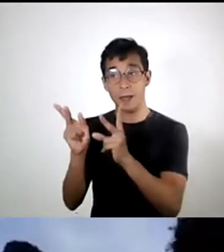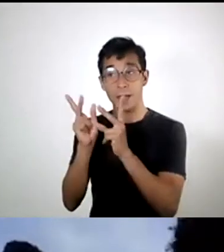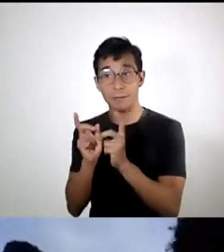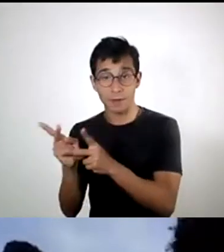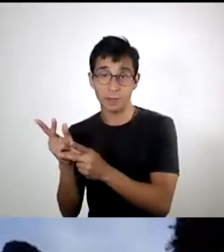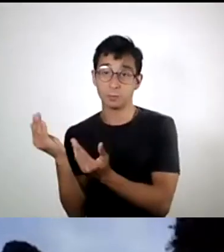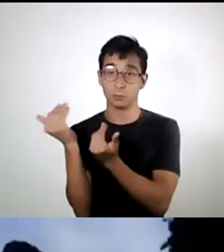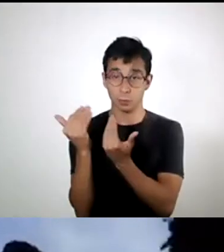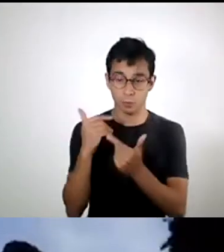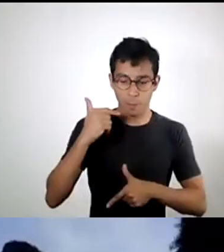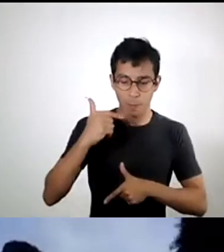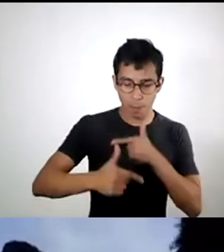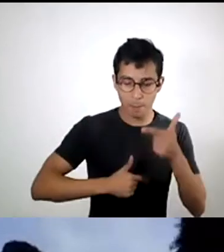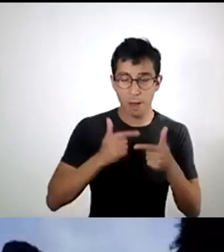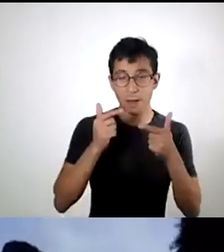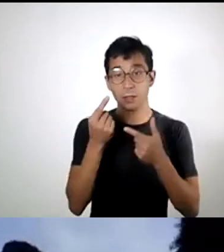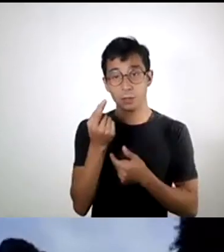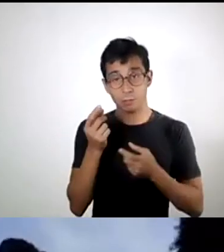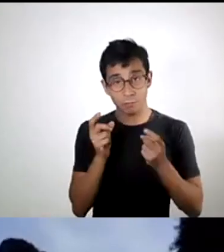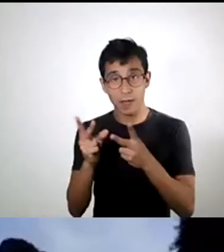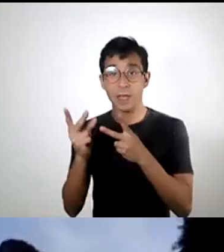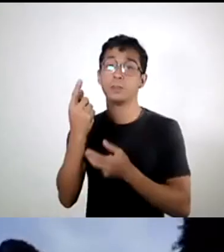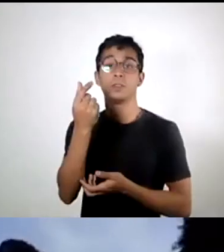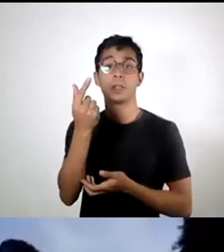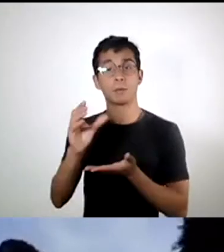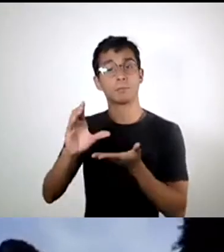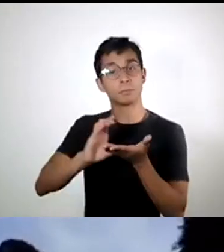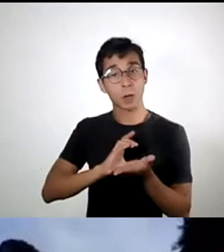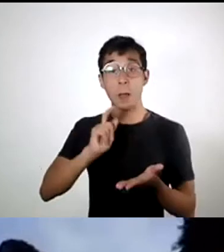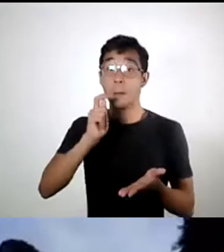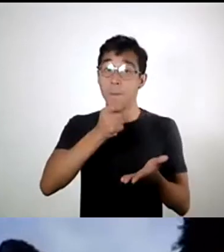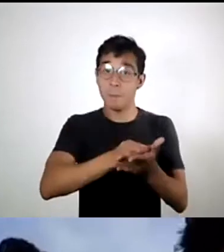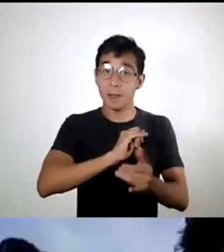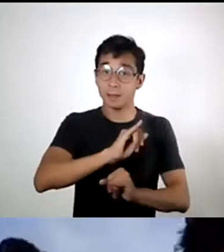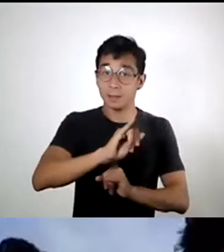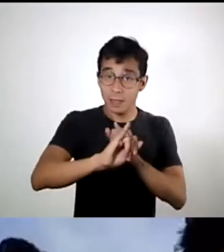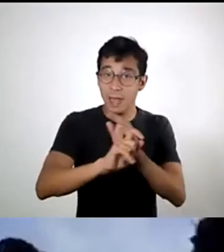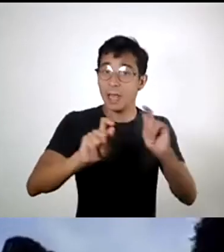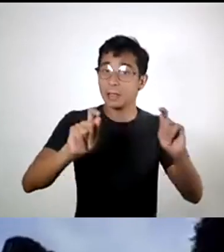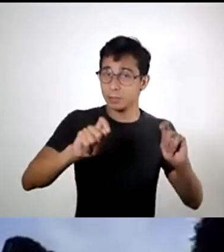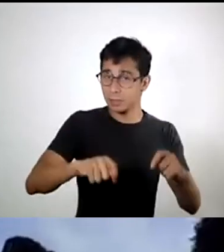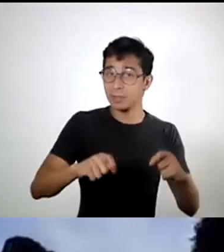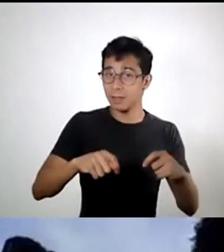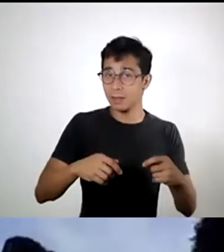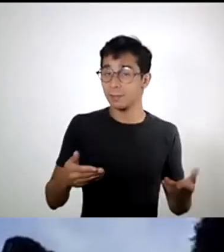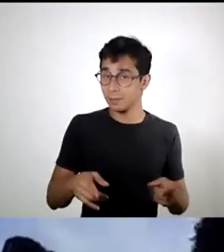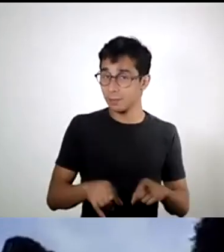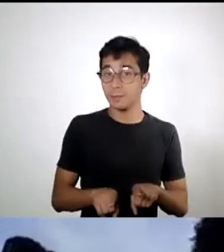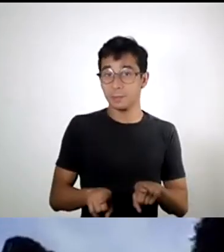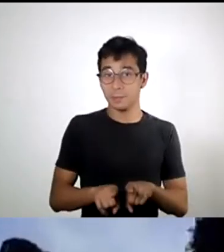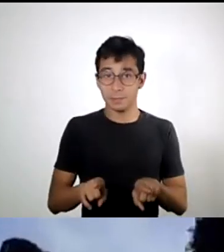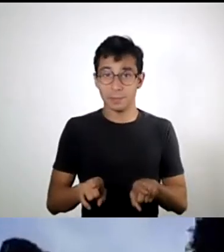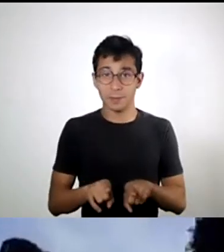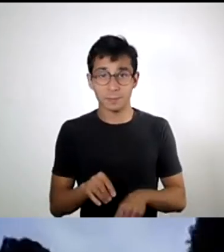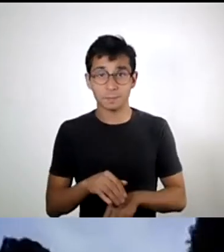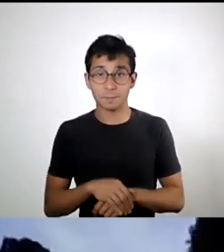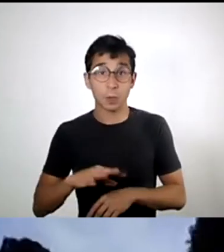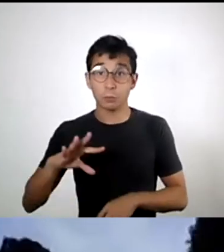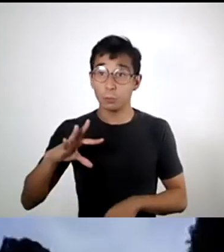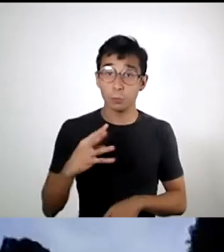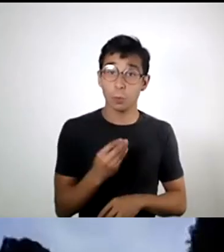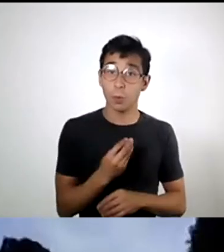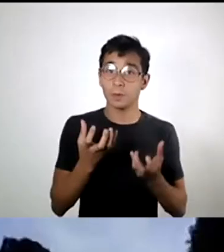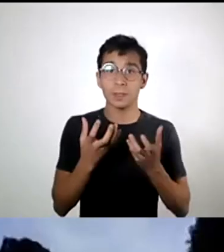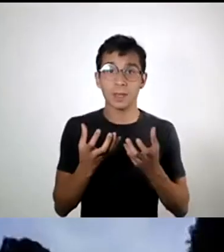na roça e venda e possa, inclusive, pagar um plano para ele ter acesso à internet, porque todo mundo quer ter, né, quer falar